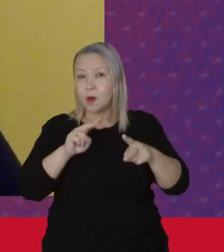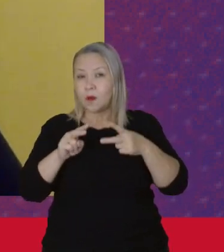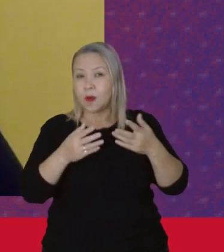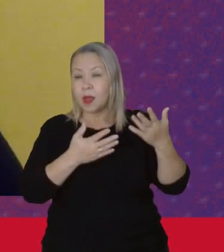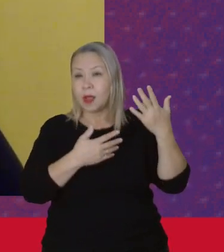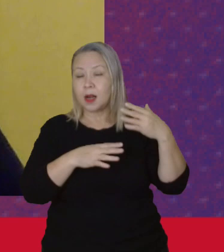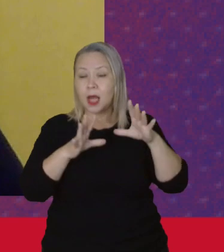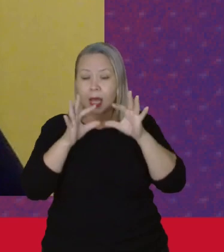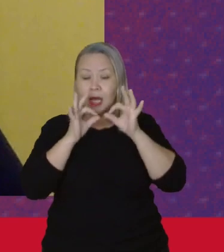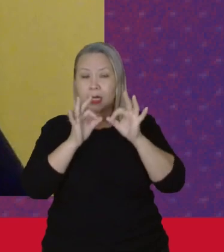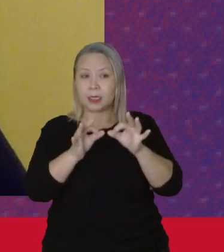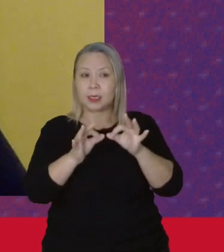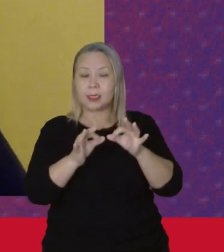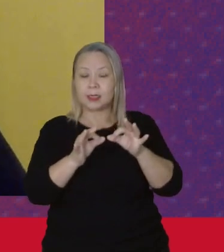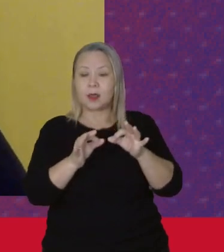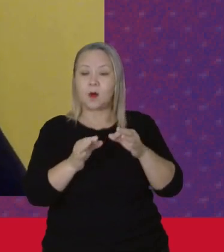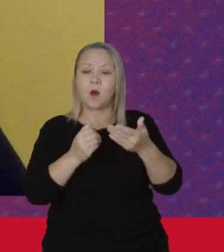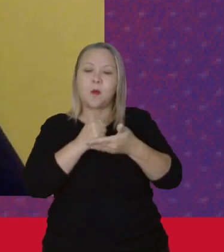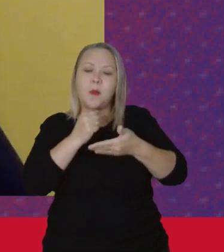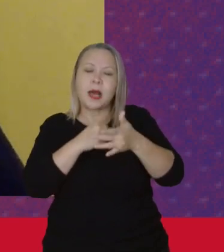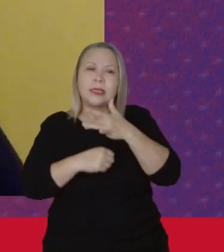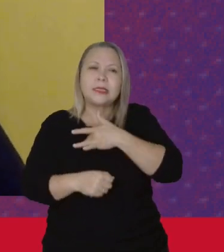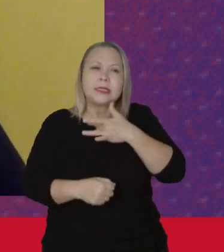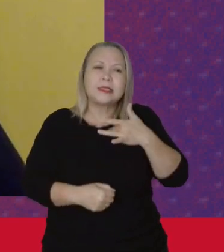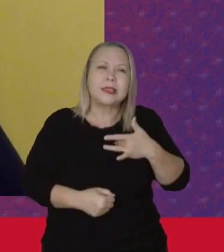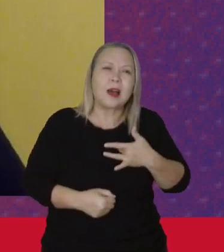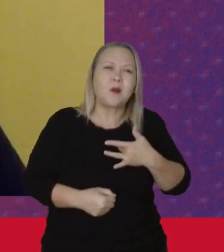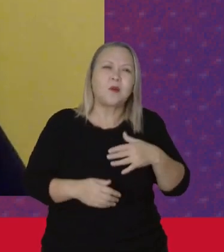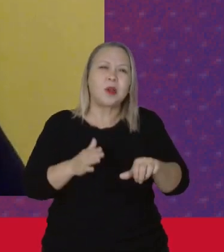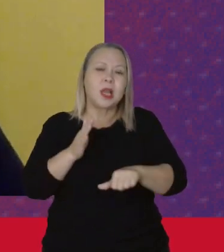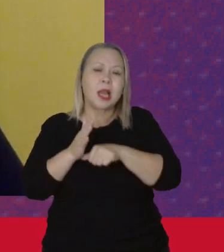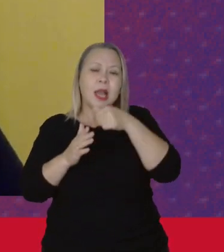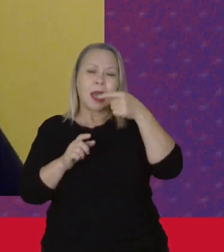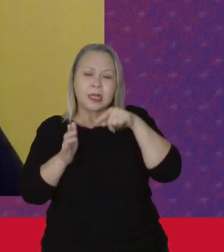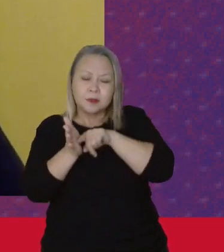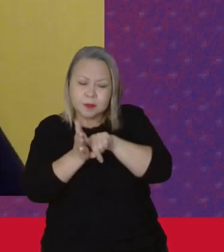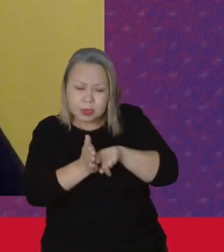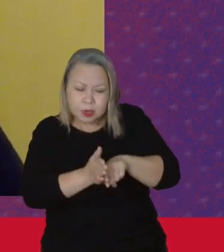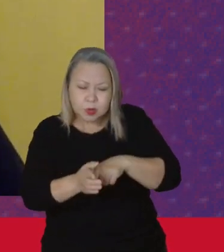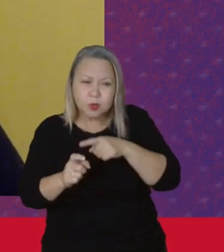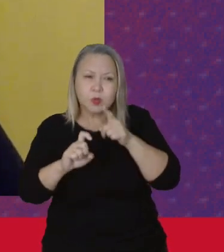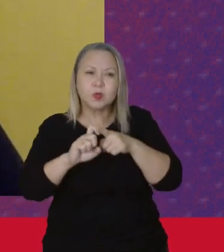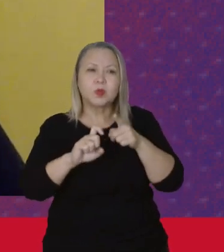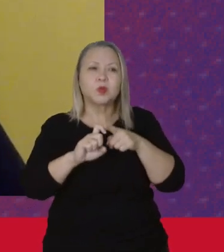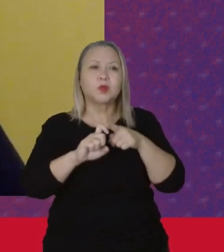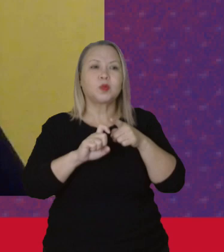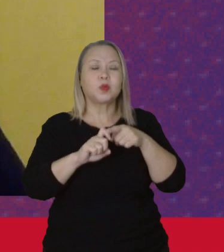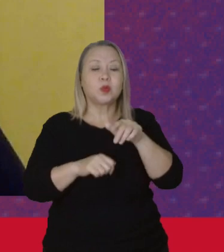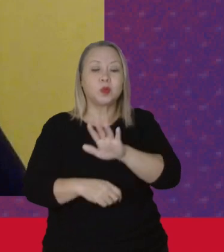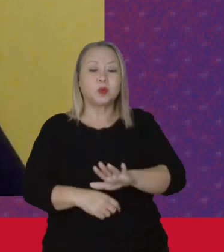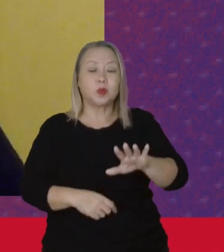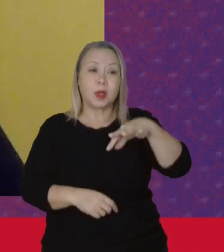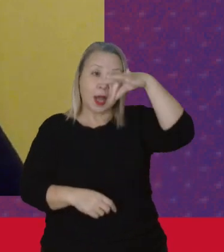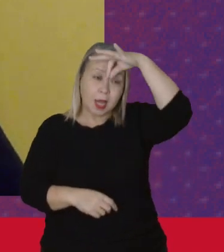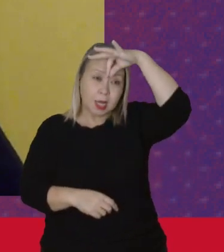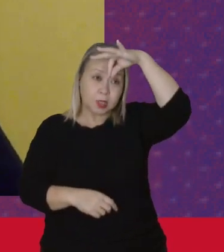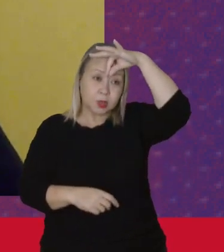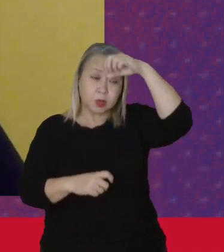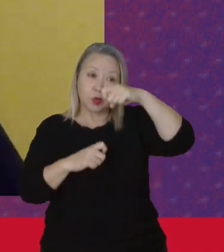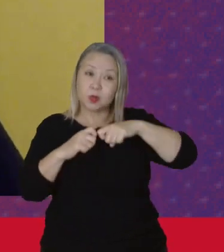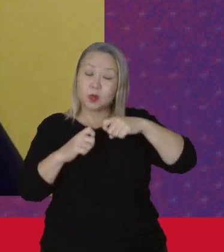atenção básica em saúde, muitas vezes as primeiras consultas, né, na área de ginecologia nem sempre